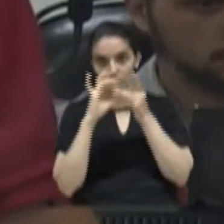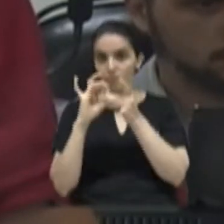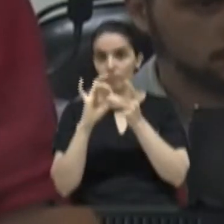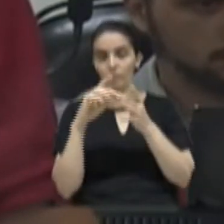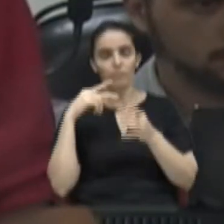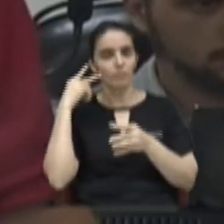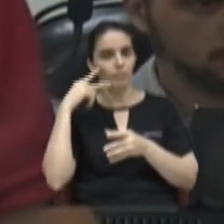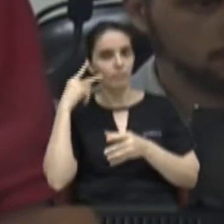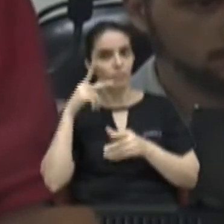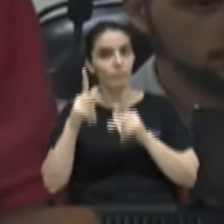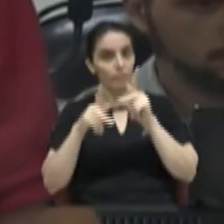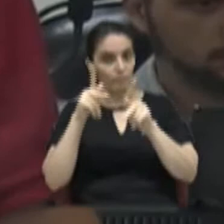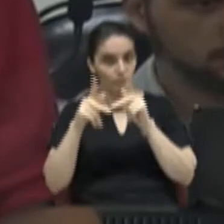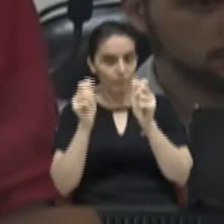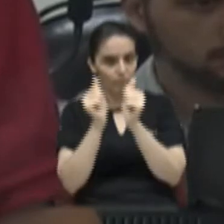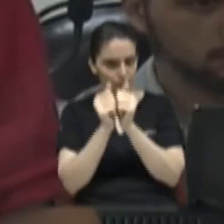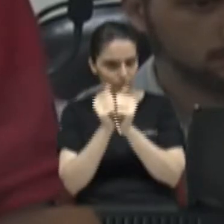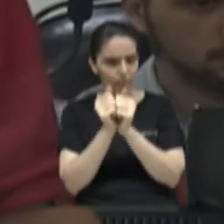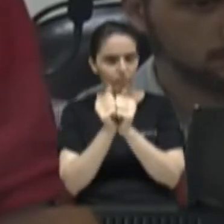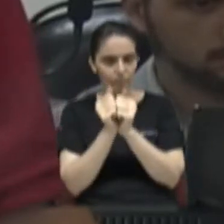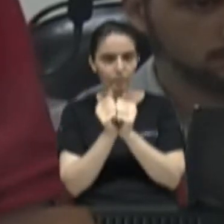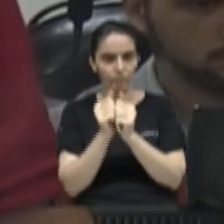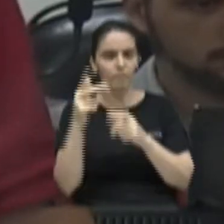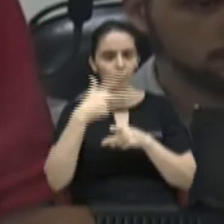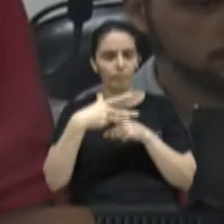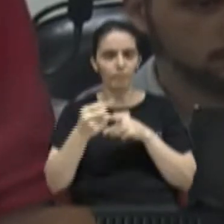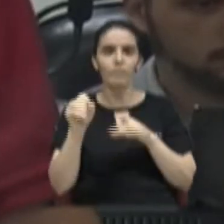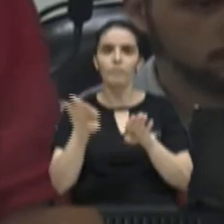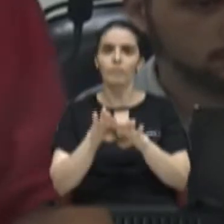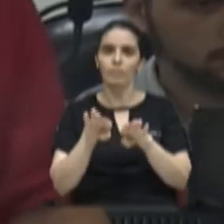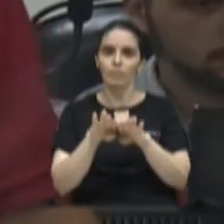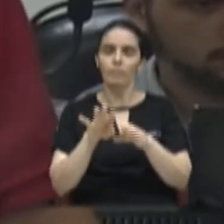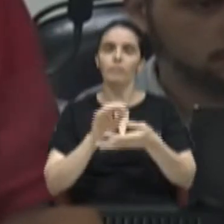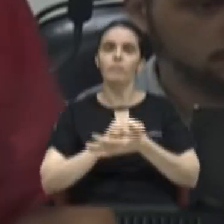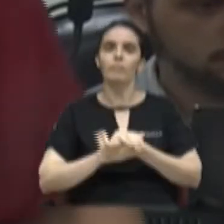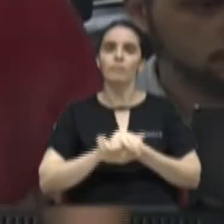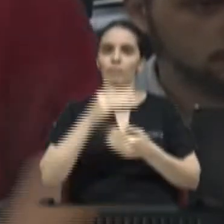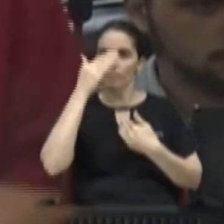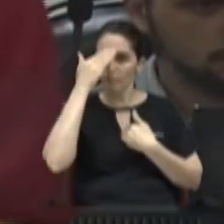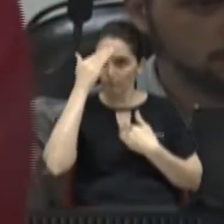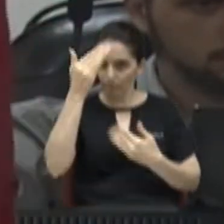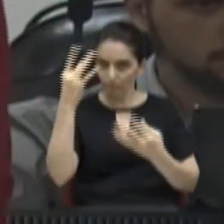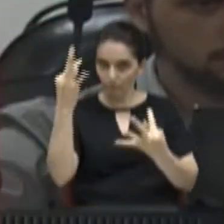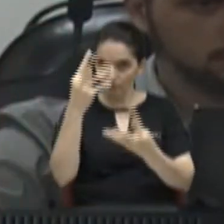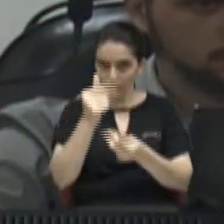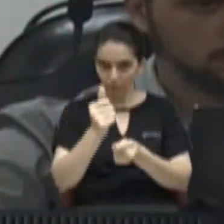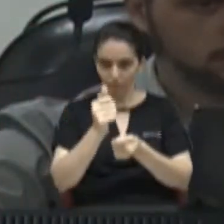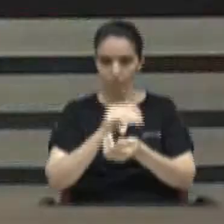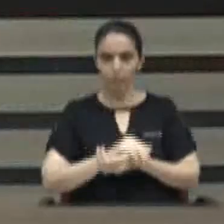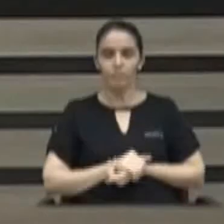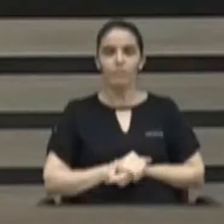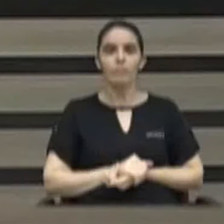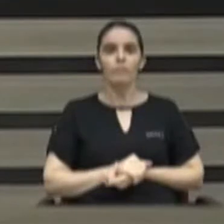da população, nós vamos vencer também. Muito obrigada a todos.